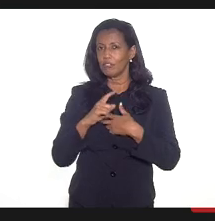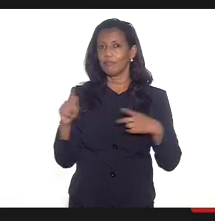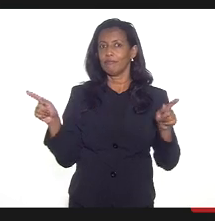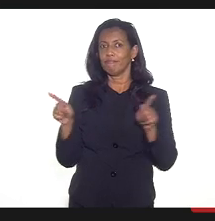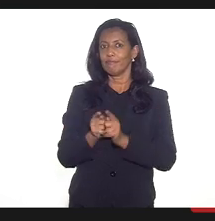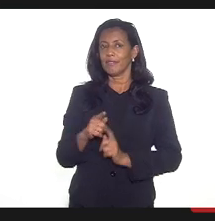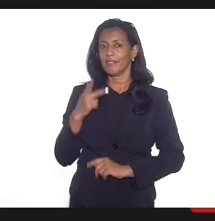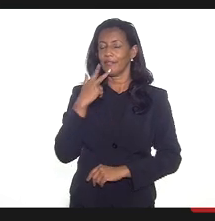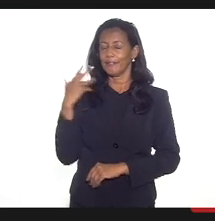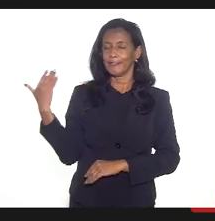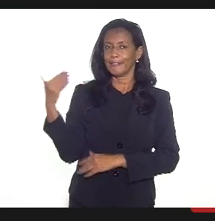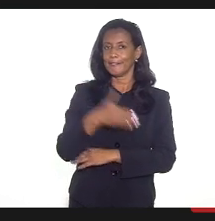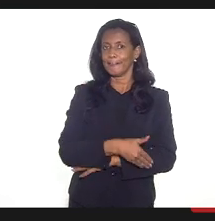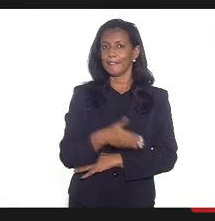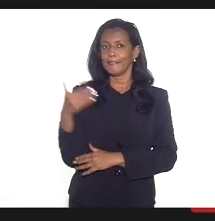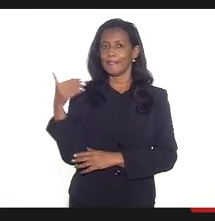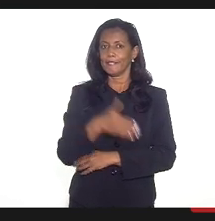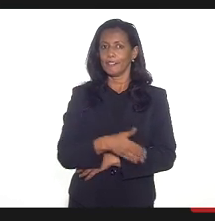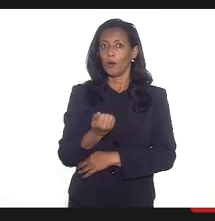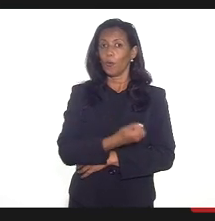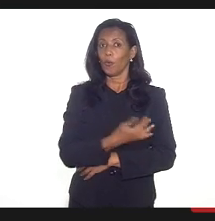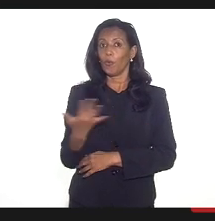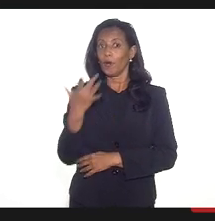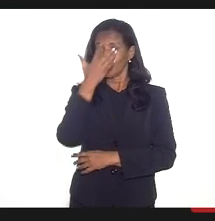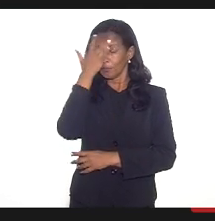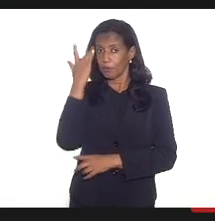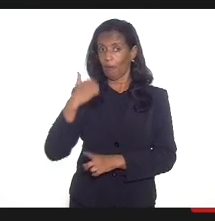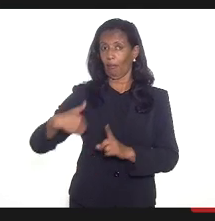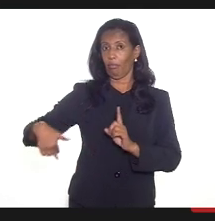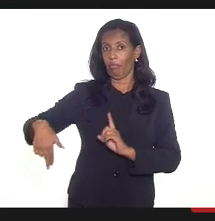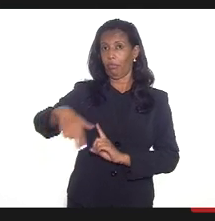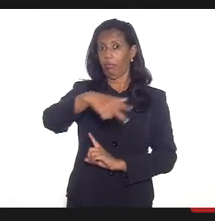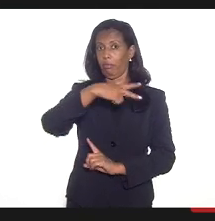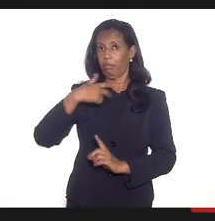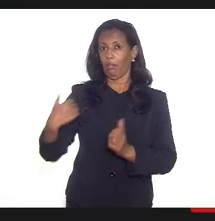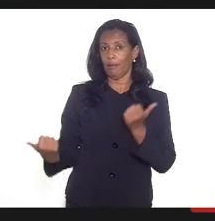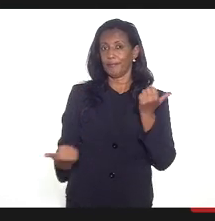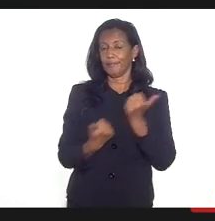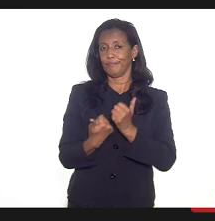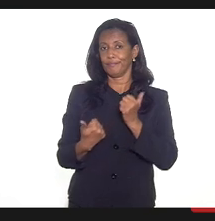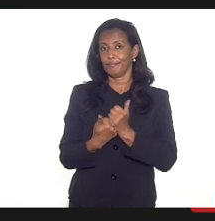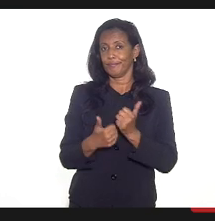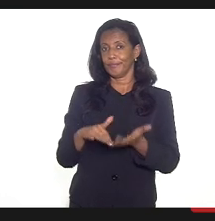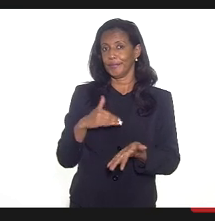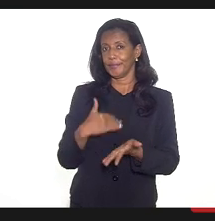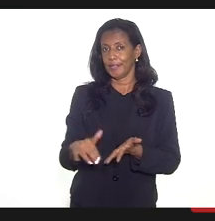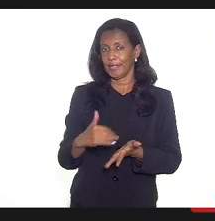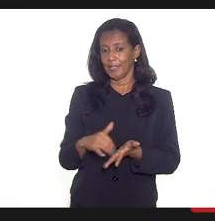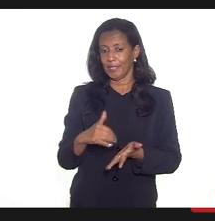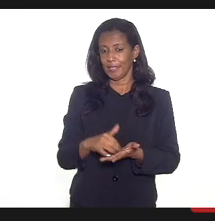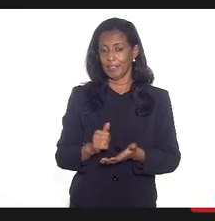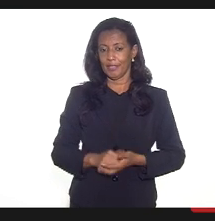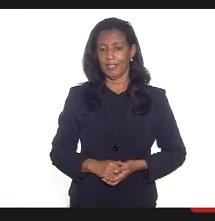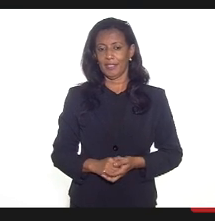Quantas pessoas já rodaram na subsecretaria Eu ia falar isso na